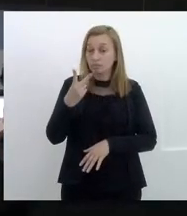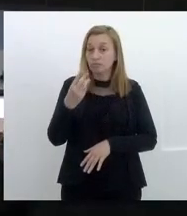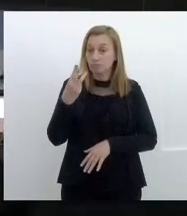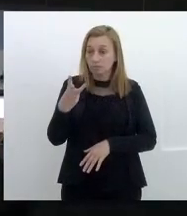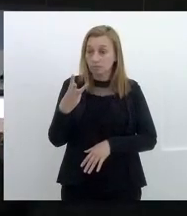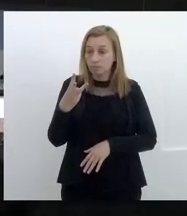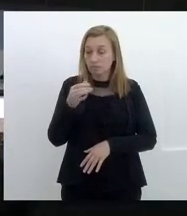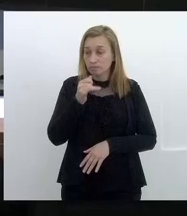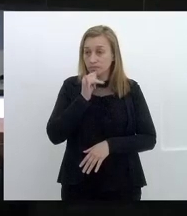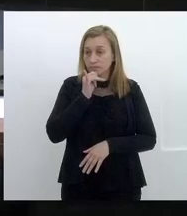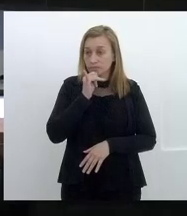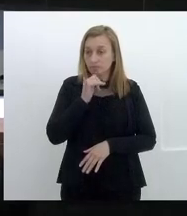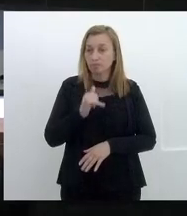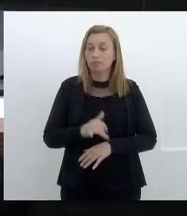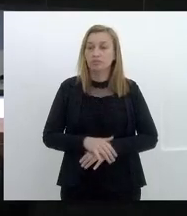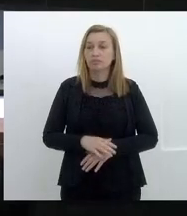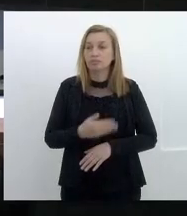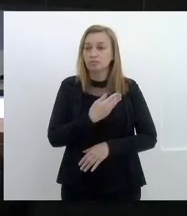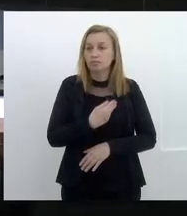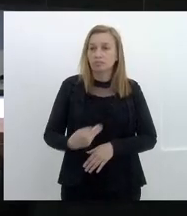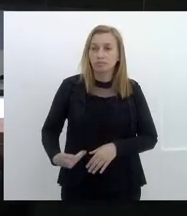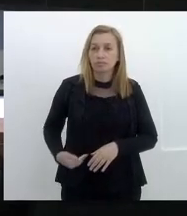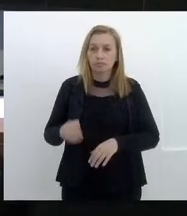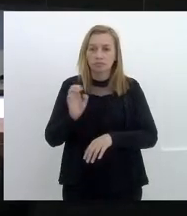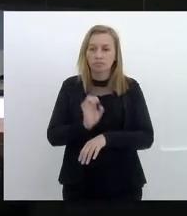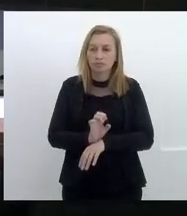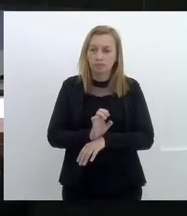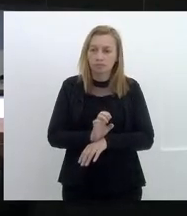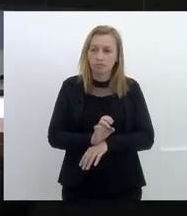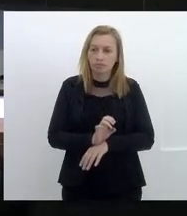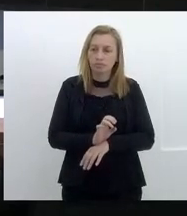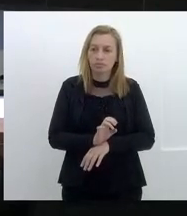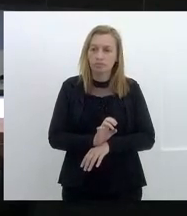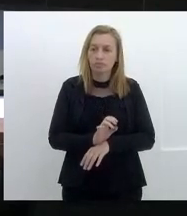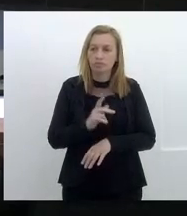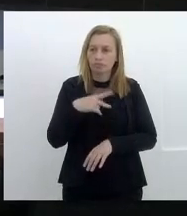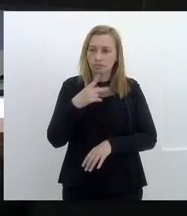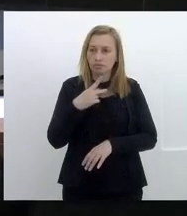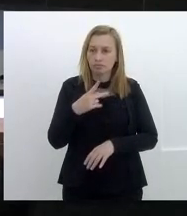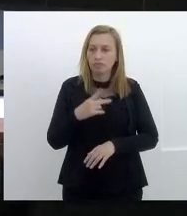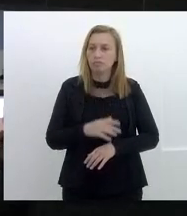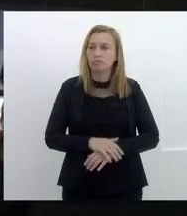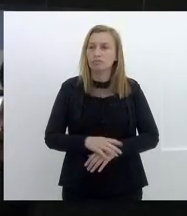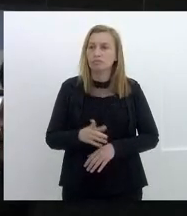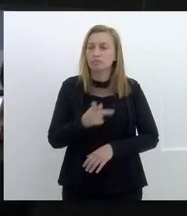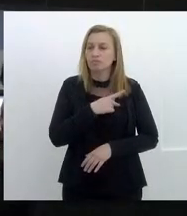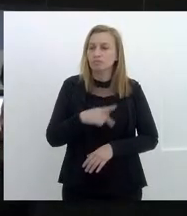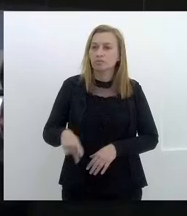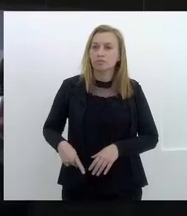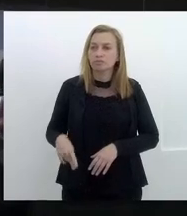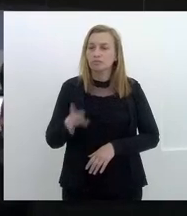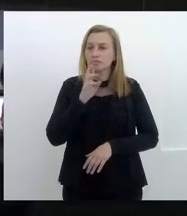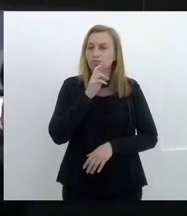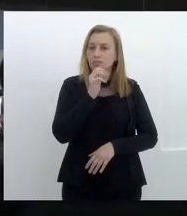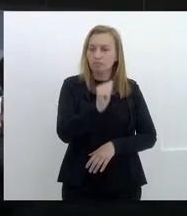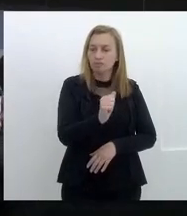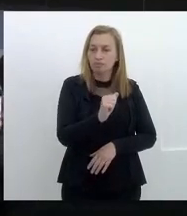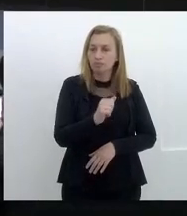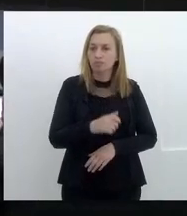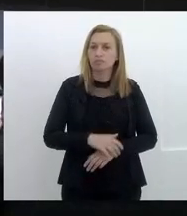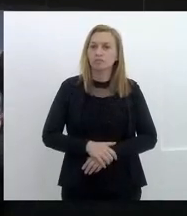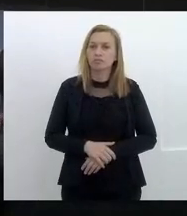exemplos ou seja o governo do estado em relação às exigências fixadas pelo regime Presidente Rodrigo Amorim está querendo